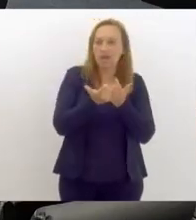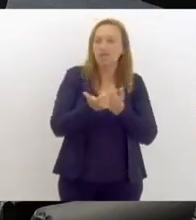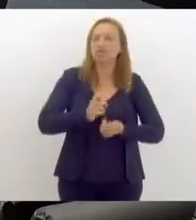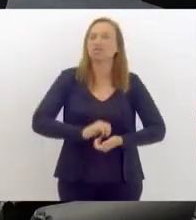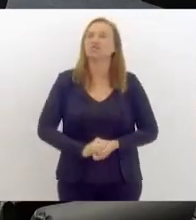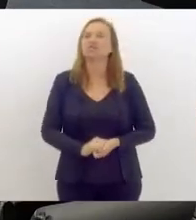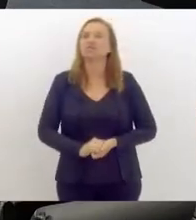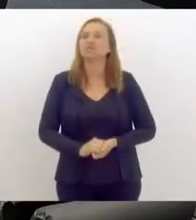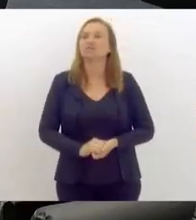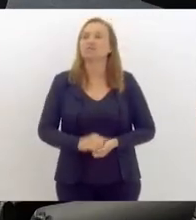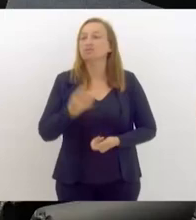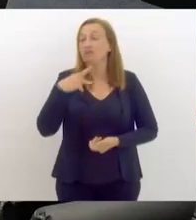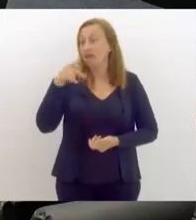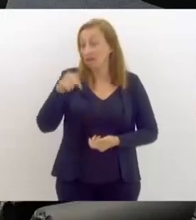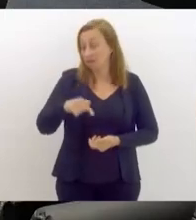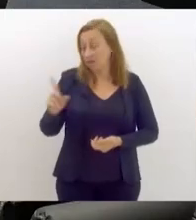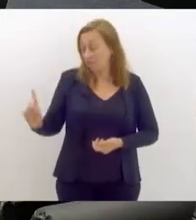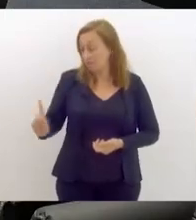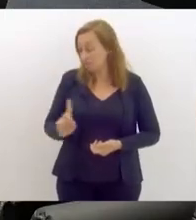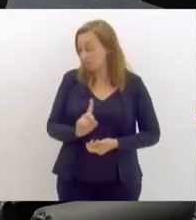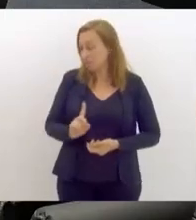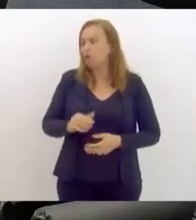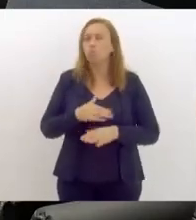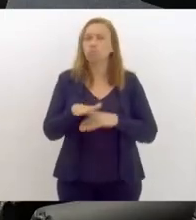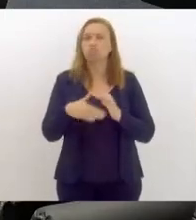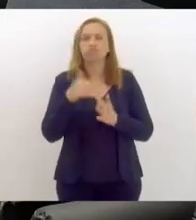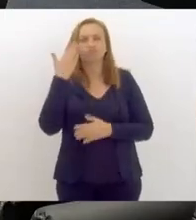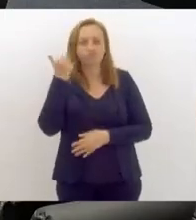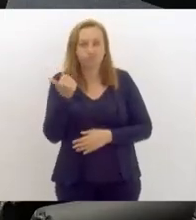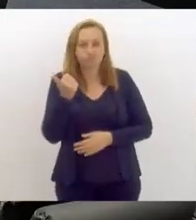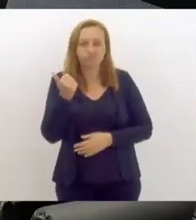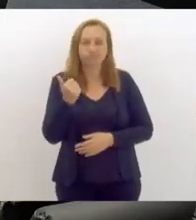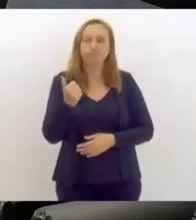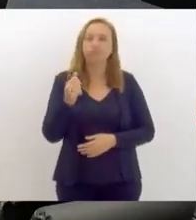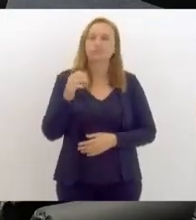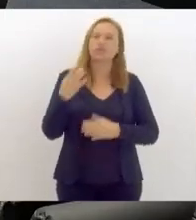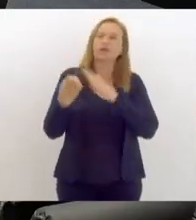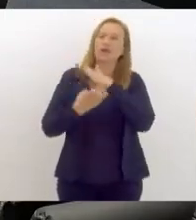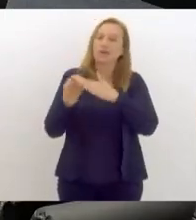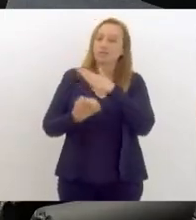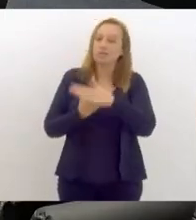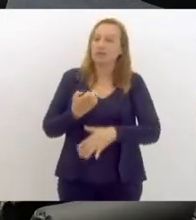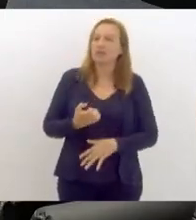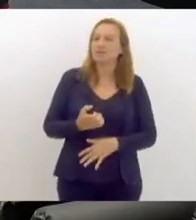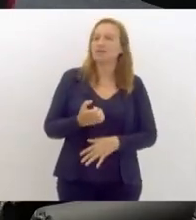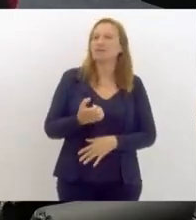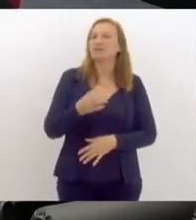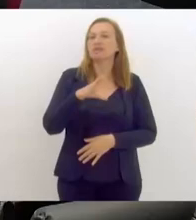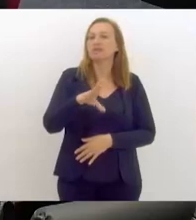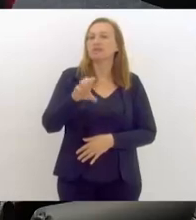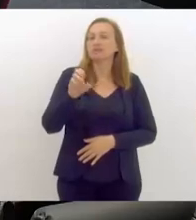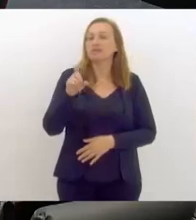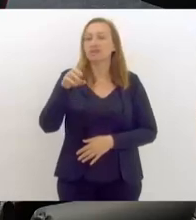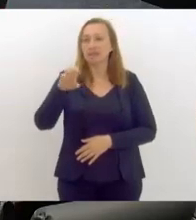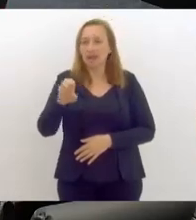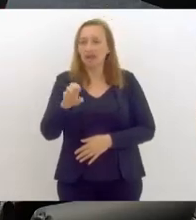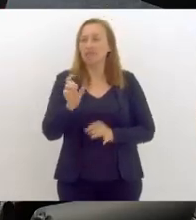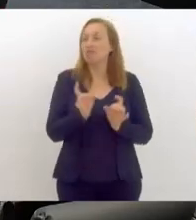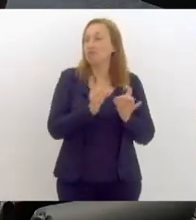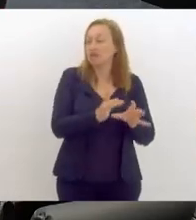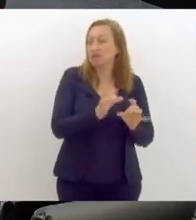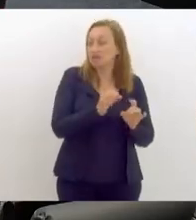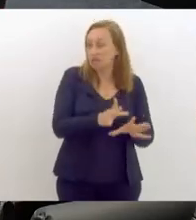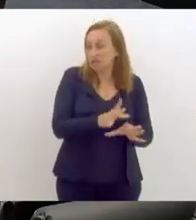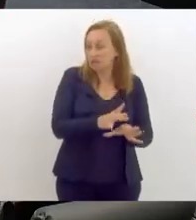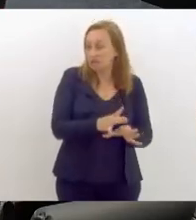que eu vim dizer aqui é que todo mundo sabe que a Cedae foi vendida preço de banana através do